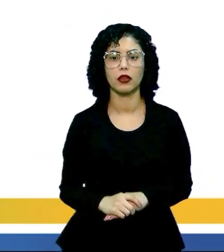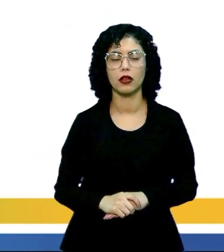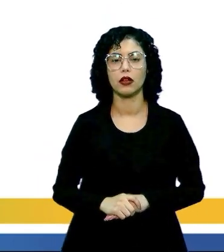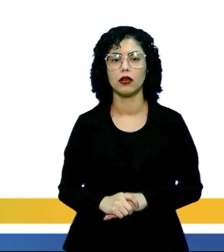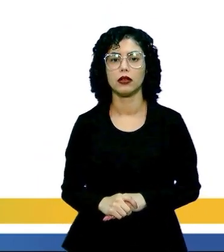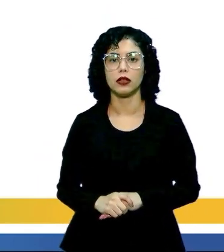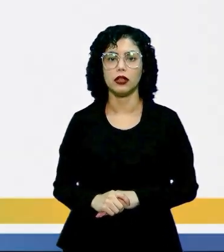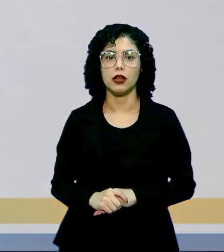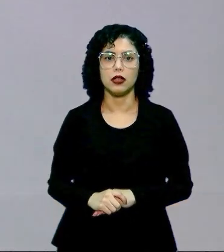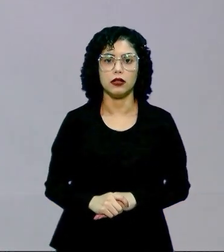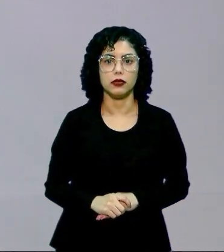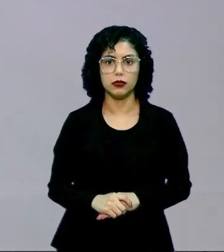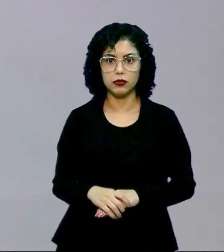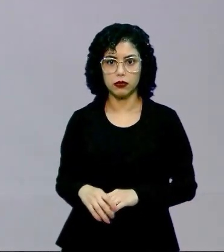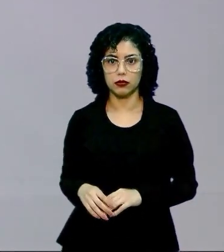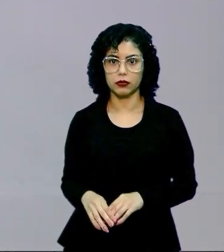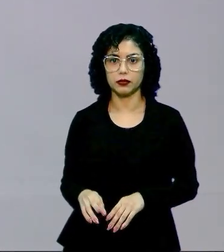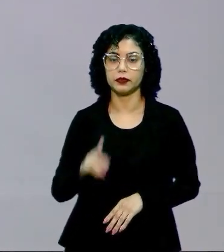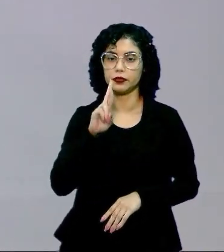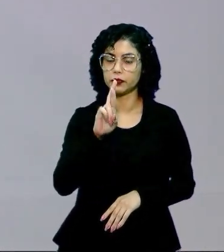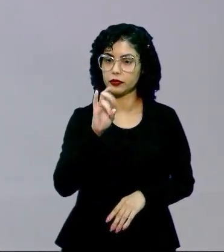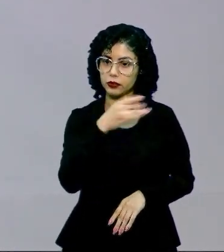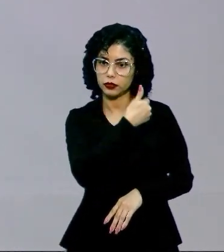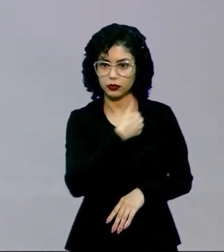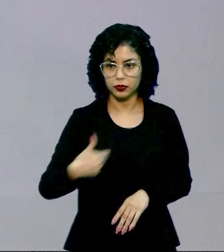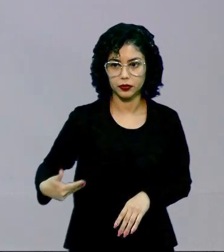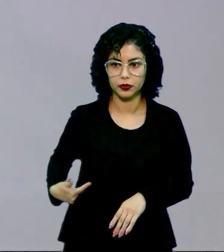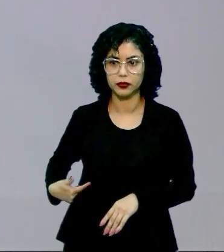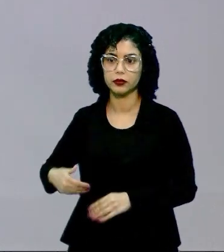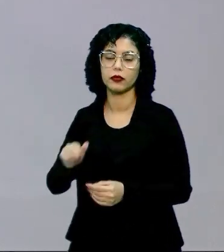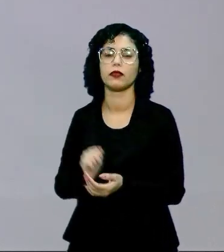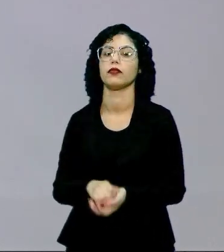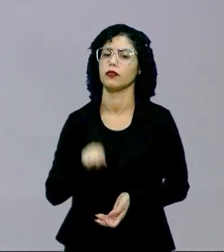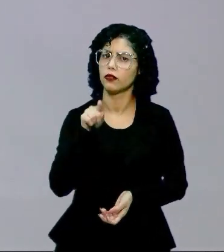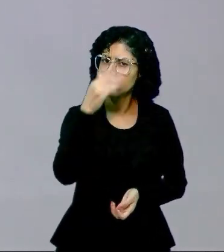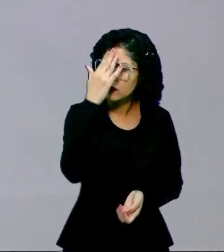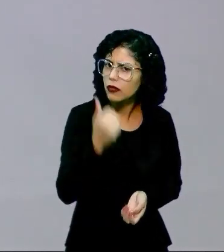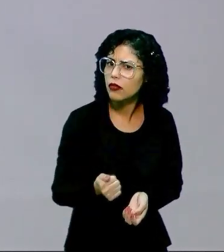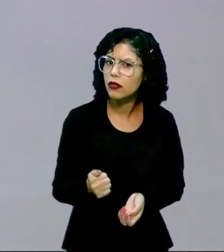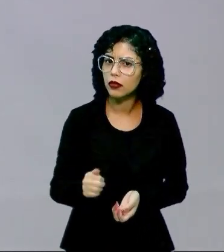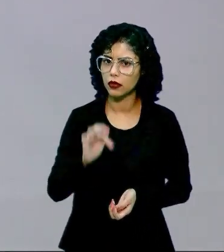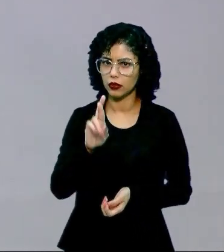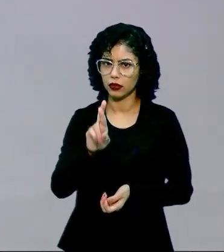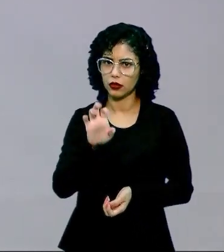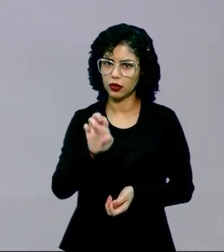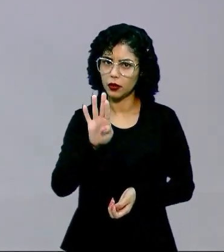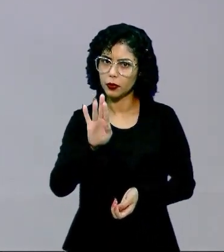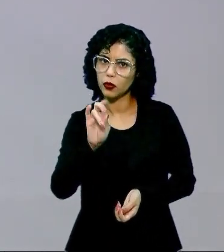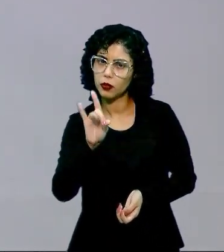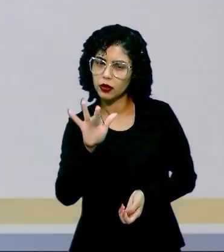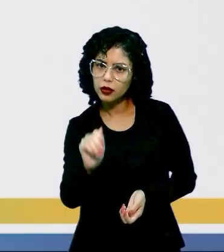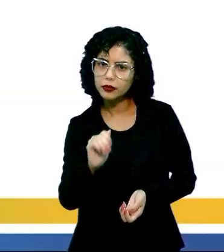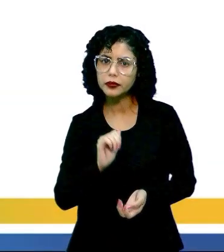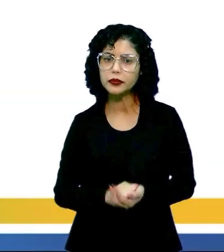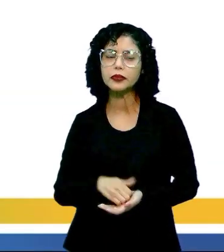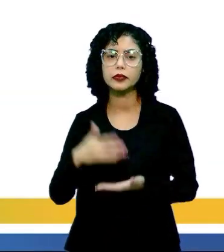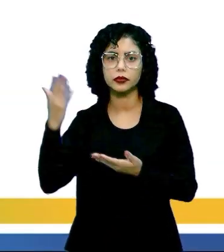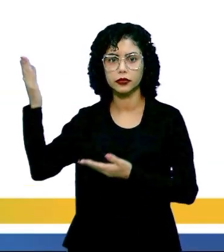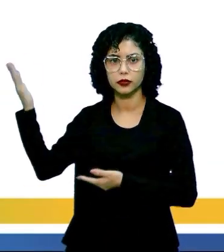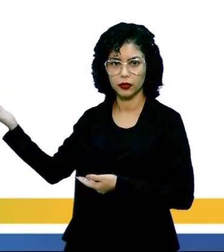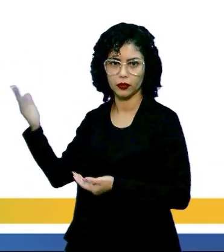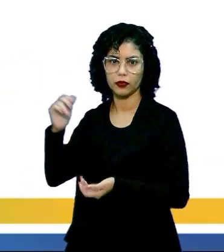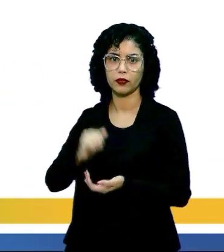nós temos, né, a república. Aí eu trago para vocês. Vocês sabem o que é república? Né? Aí eu trouxe